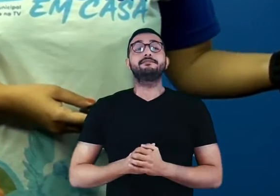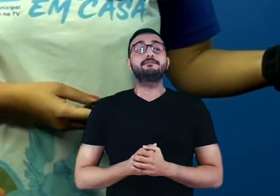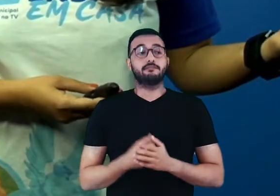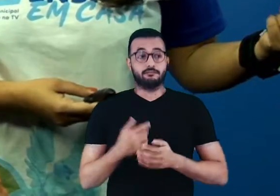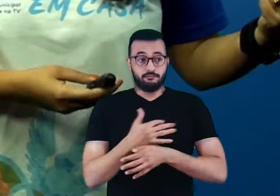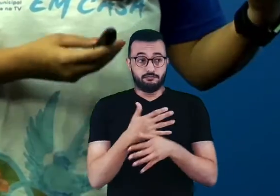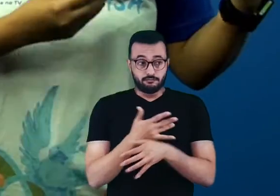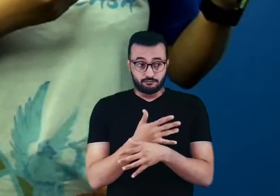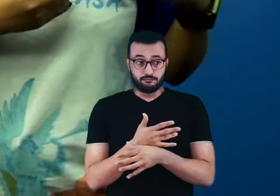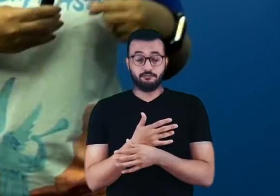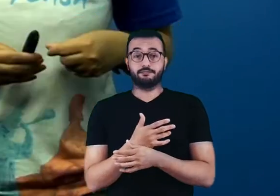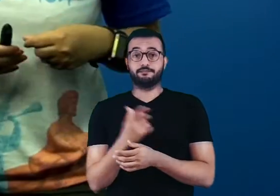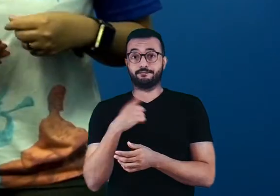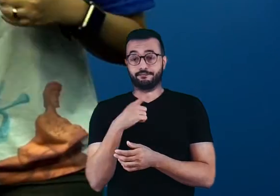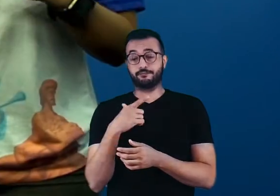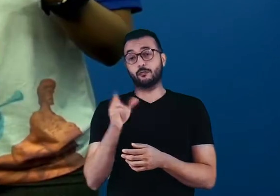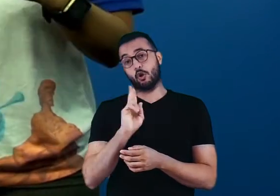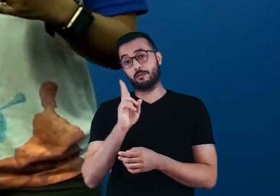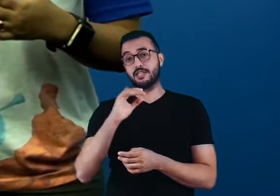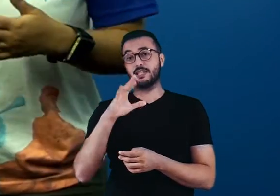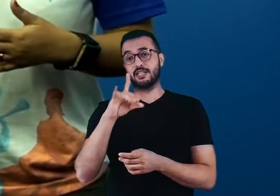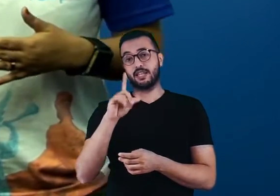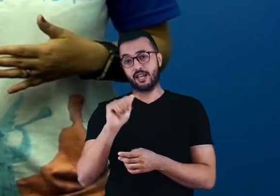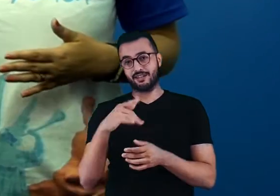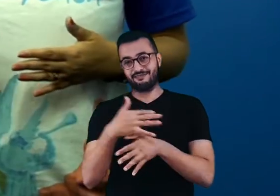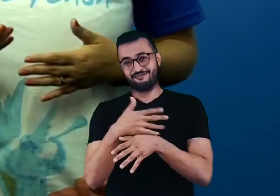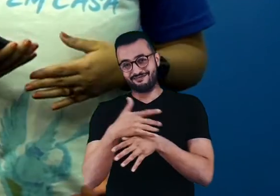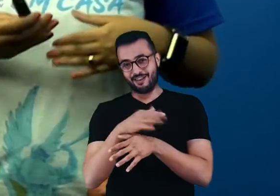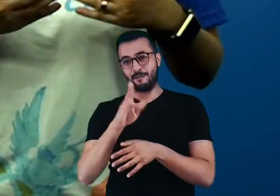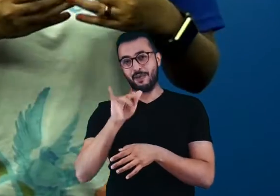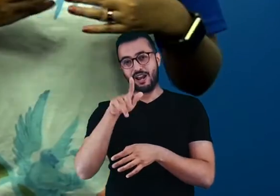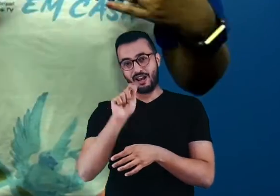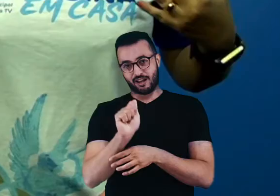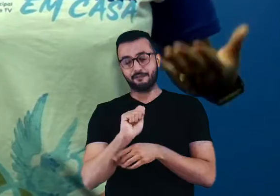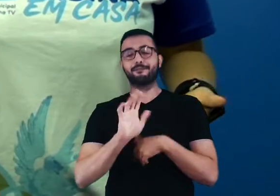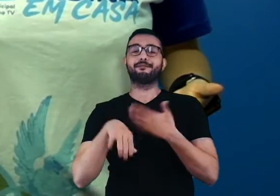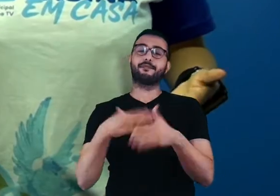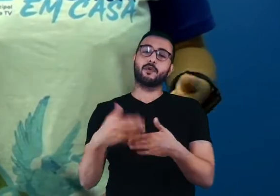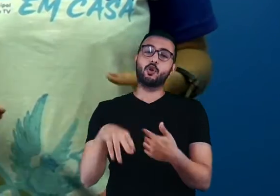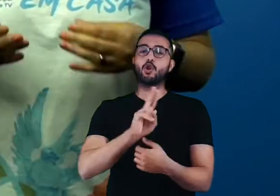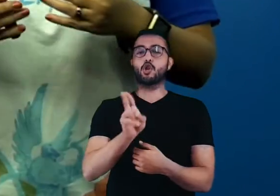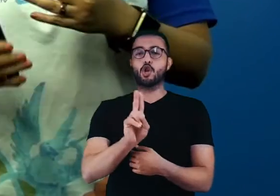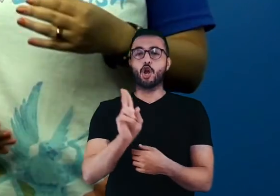a princípio, né, cidade de Braga, depois passou a ser chamada de Santo Antão